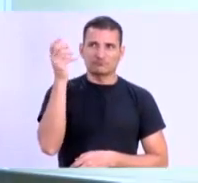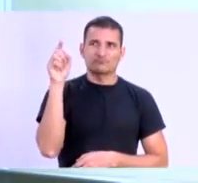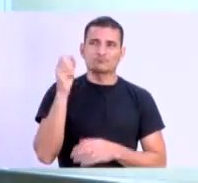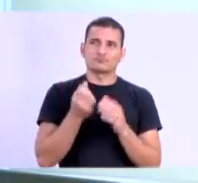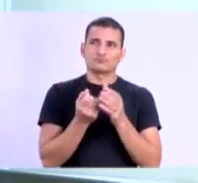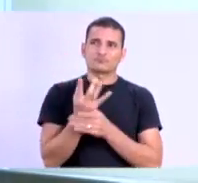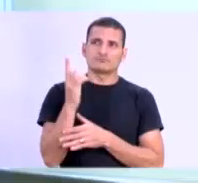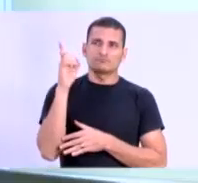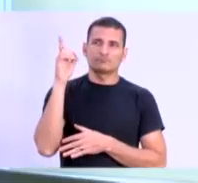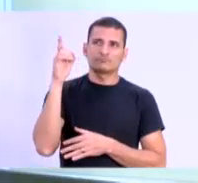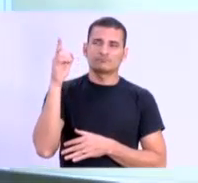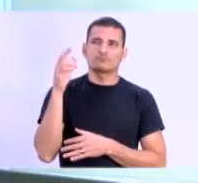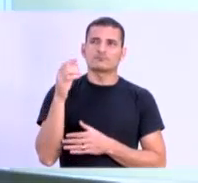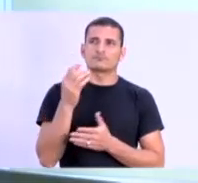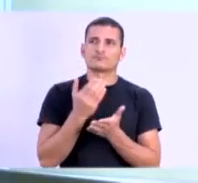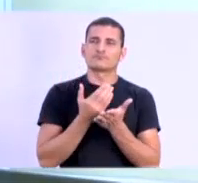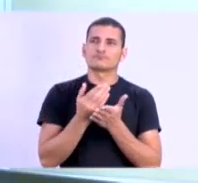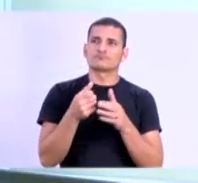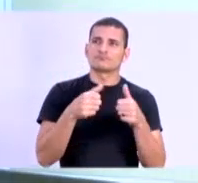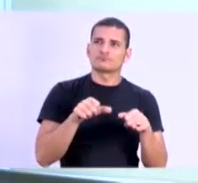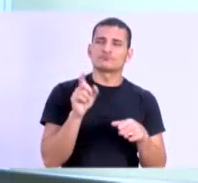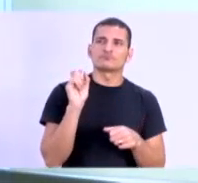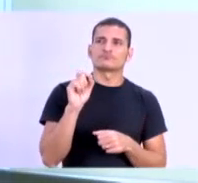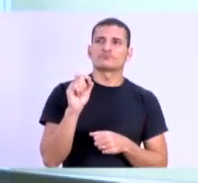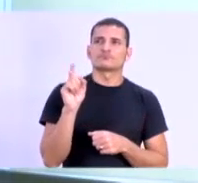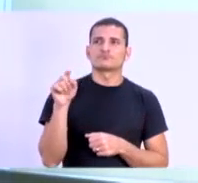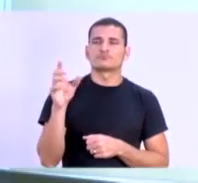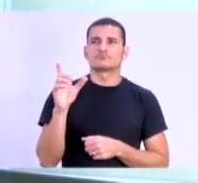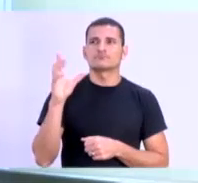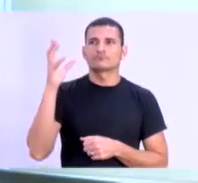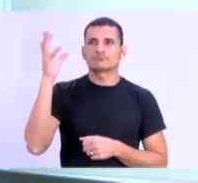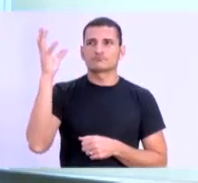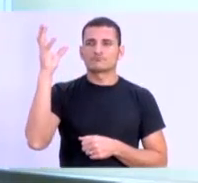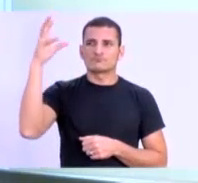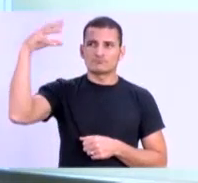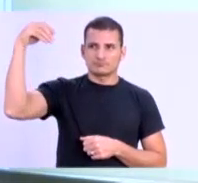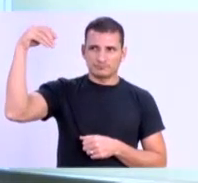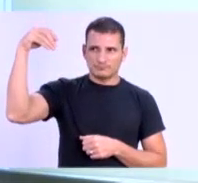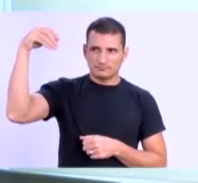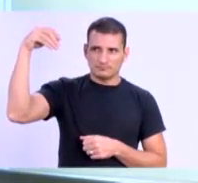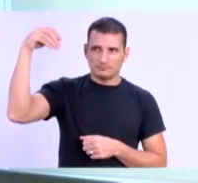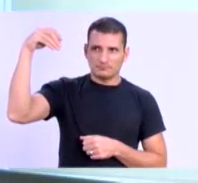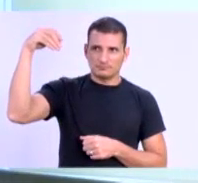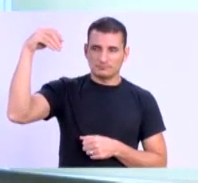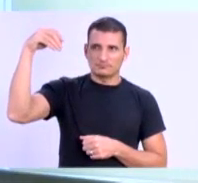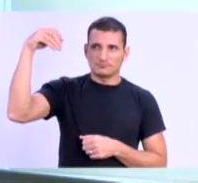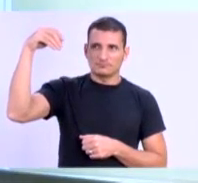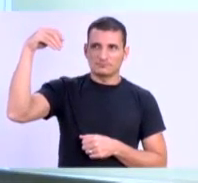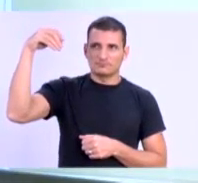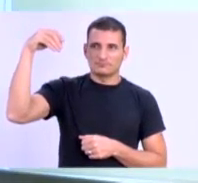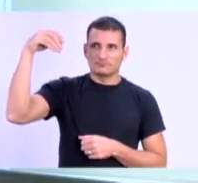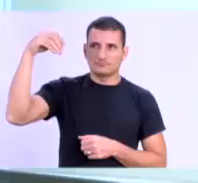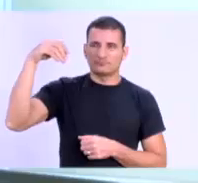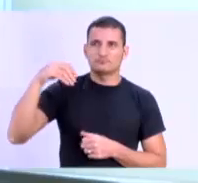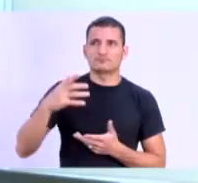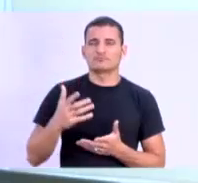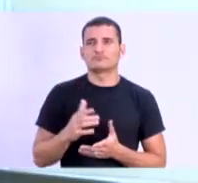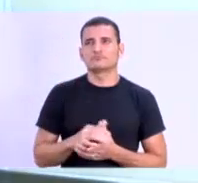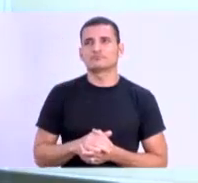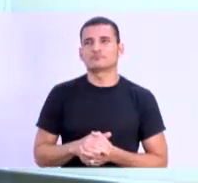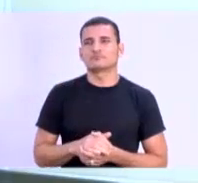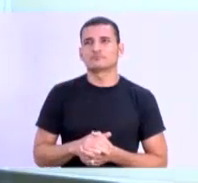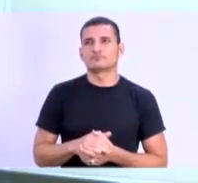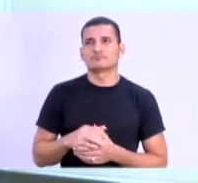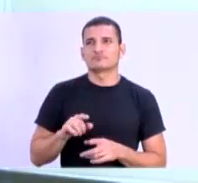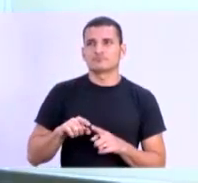lâmpada, qual vai ser o estado inicial dela? O estado inicial dela é dizer que ela está apagada, né? Mas ao longo da sua vida, né,